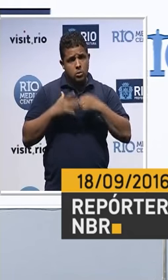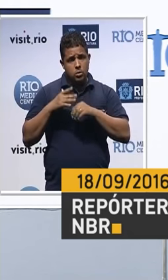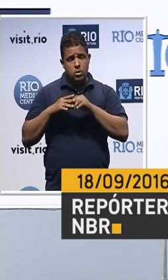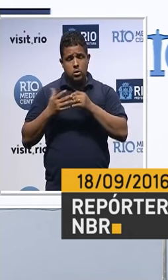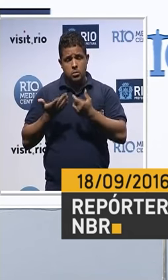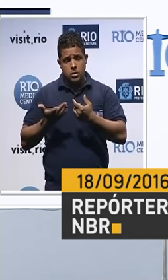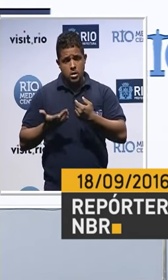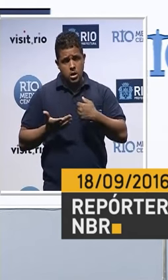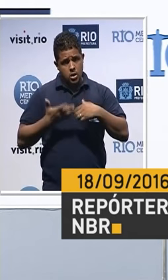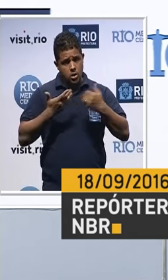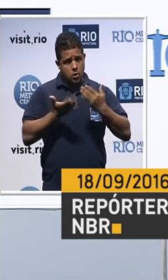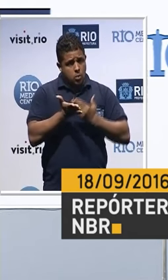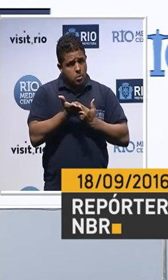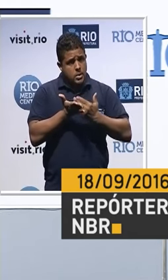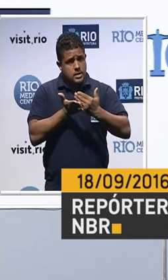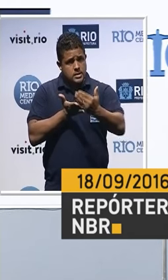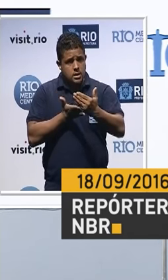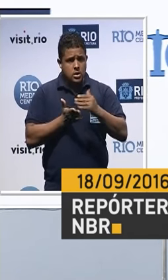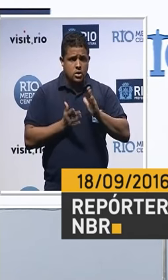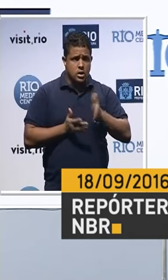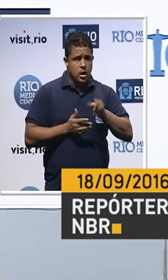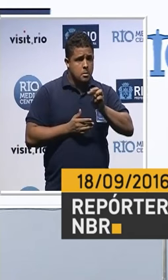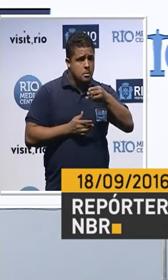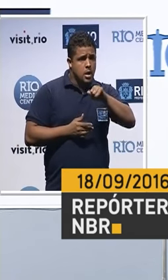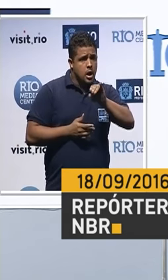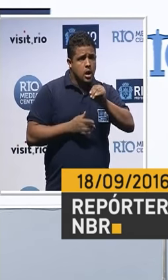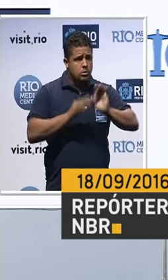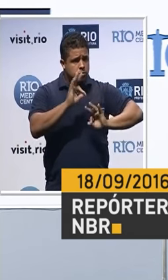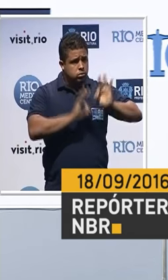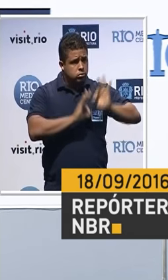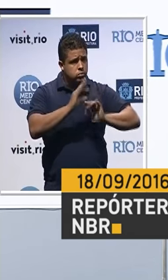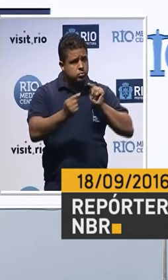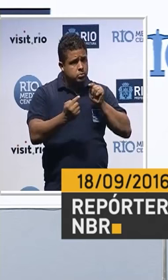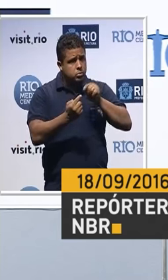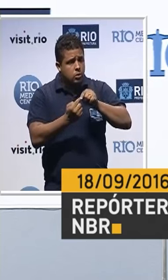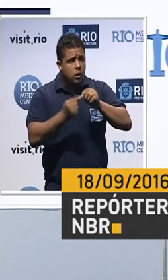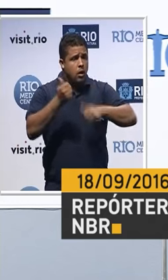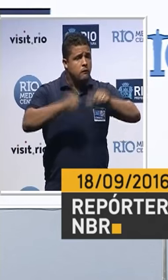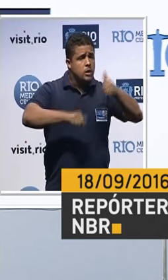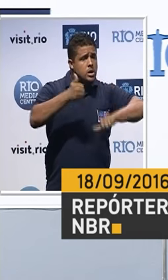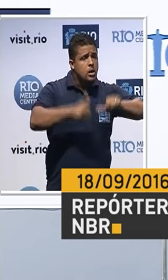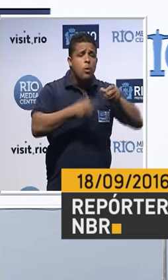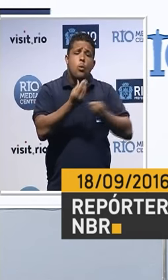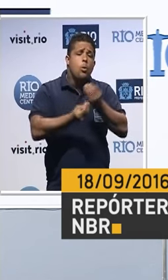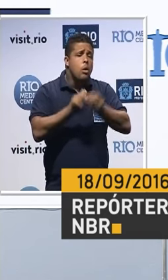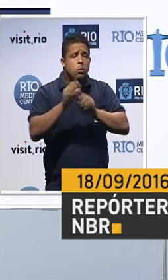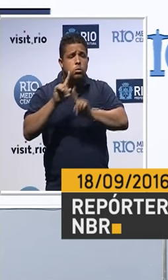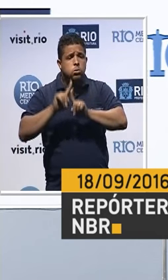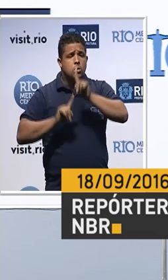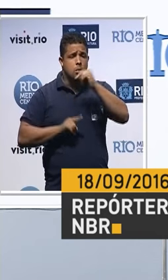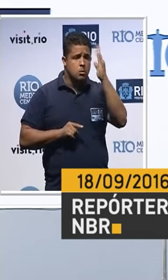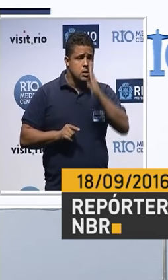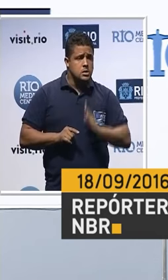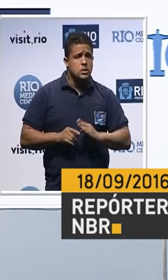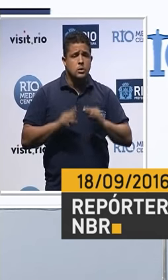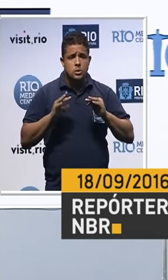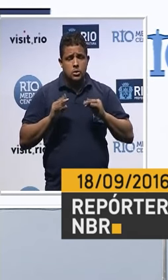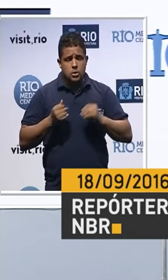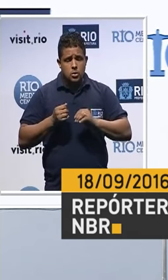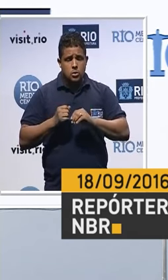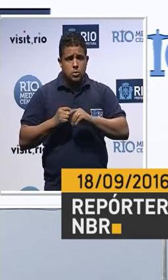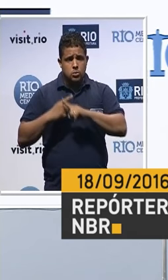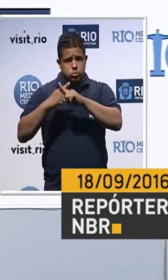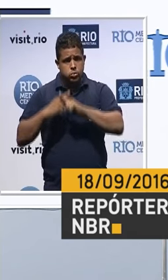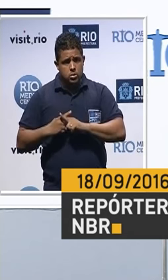maio, ele adota como critério de avaliação a evolução do Brasil nos